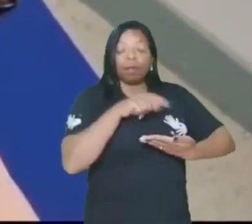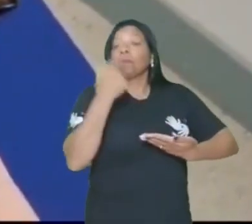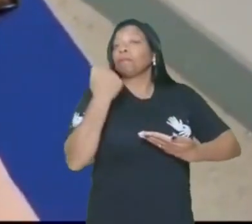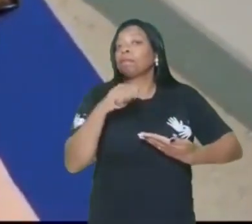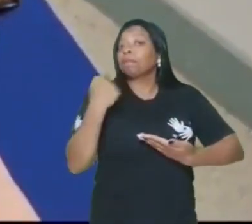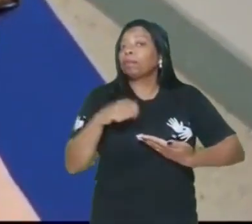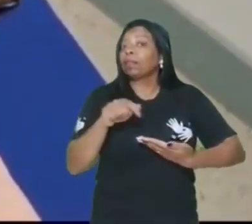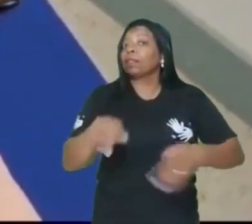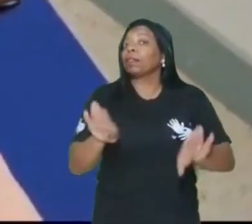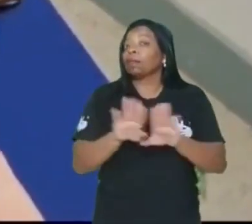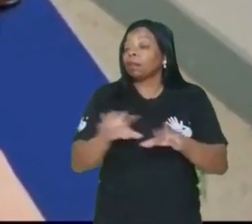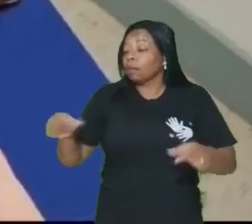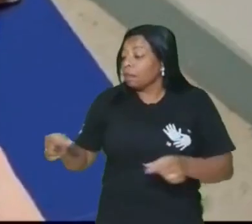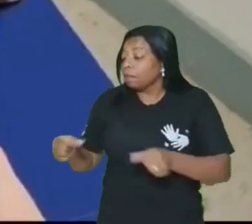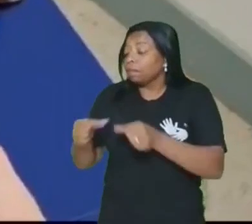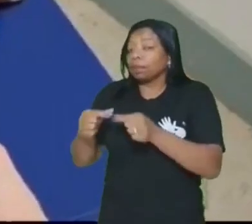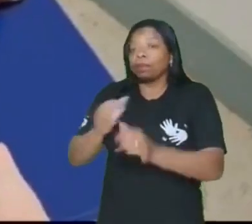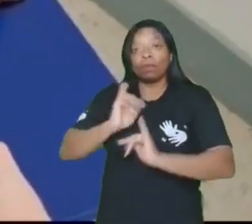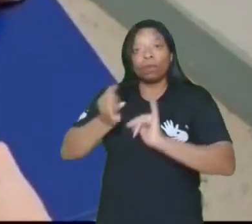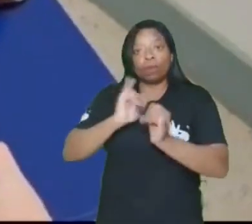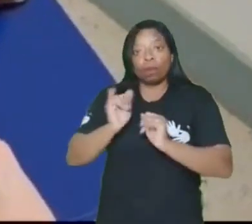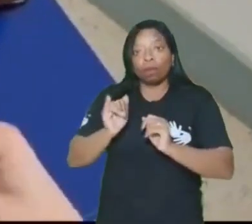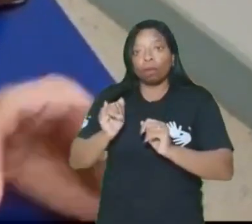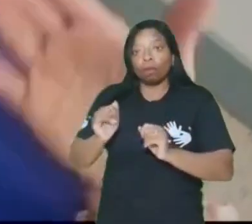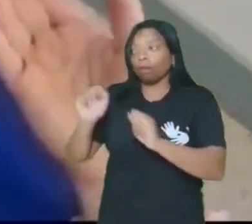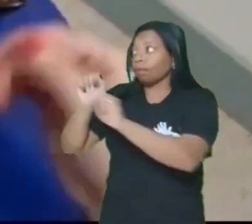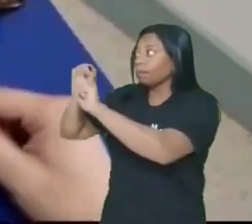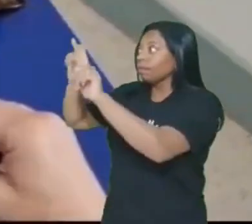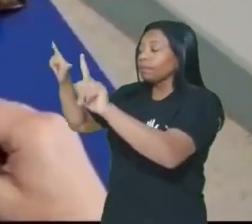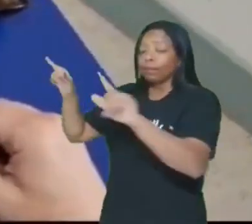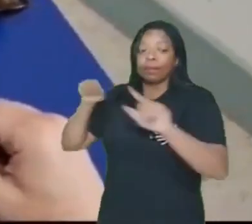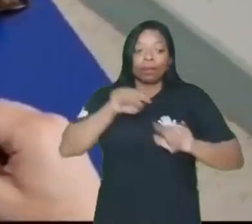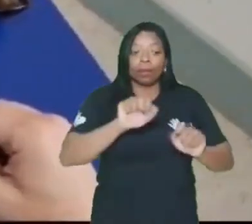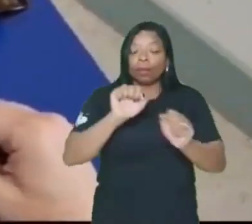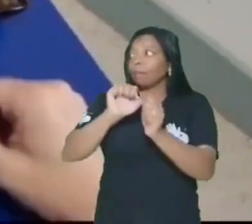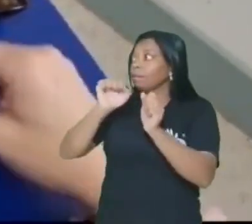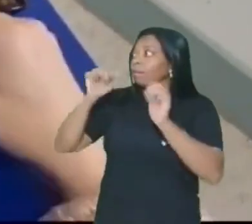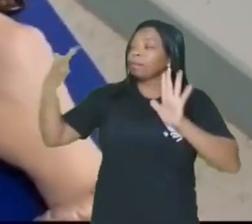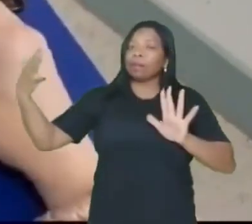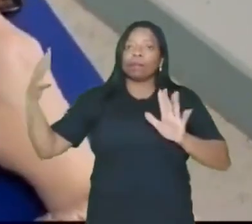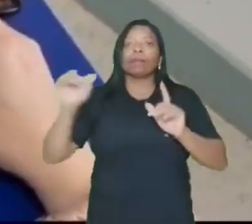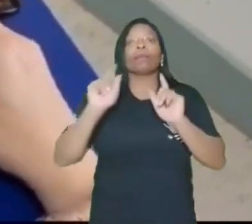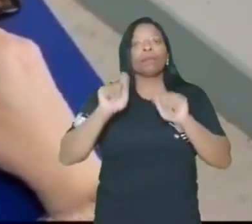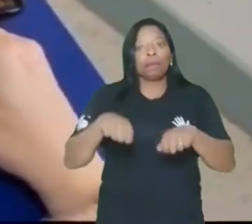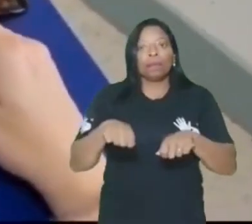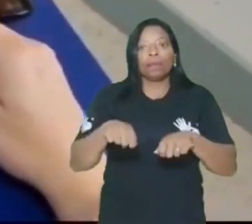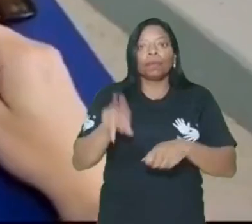você está com o cabo conectado à rede ou dispõe de internet Wi-Fi.